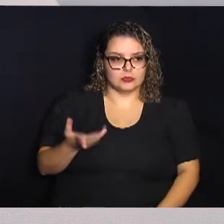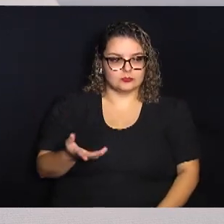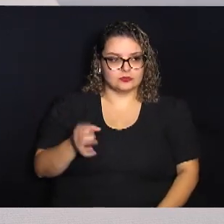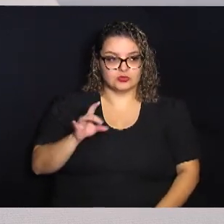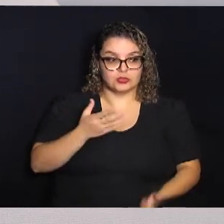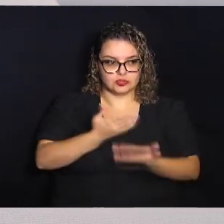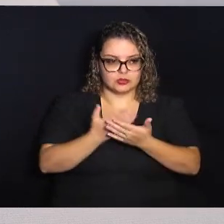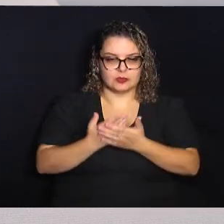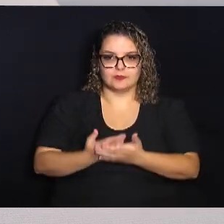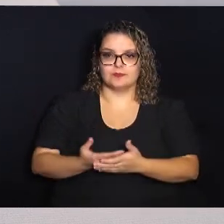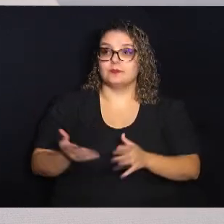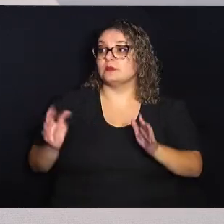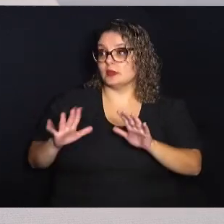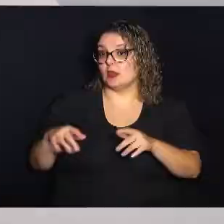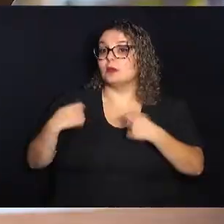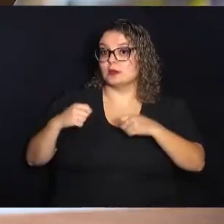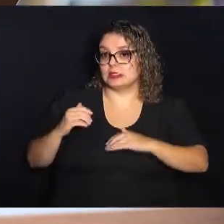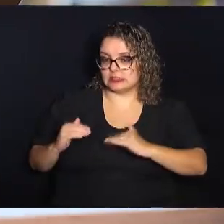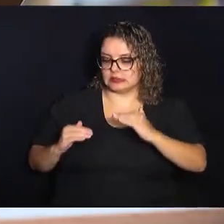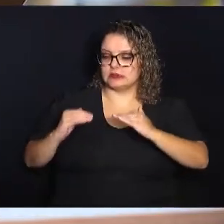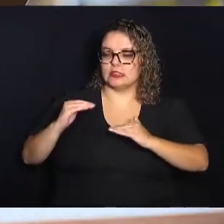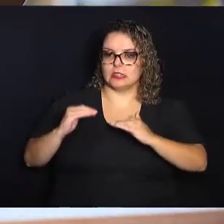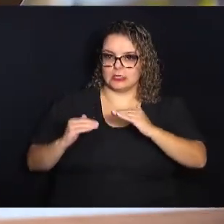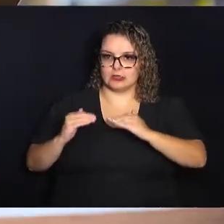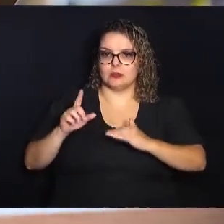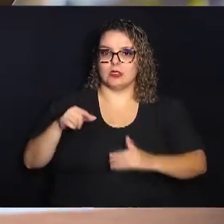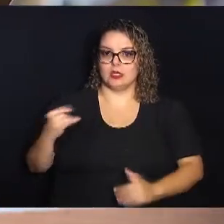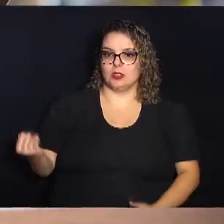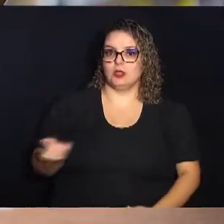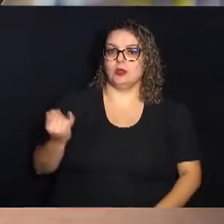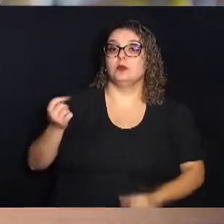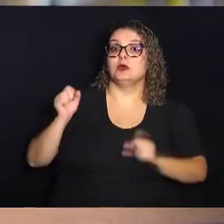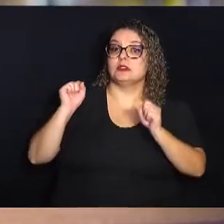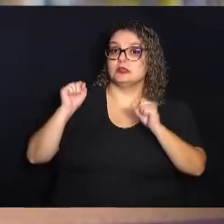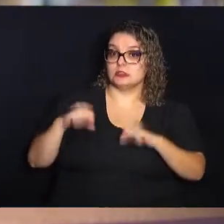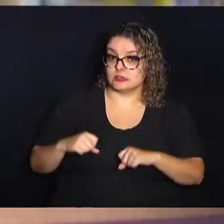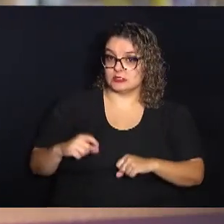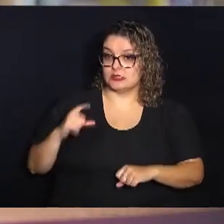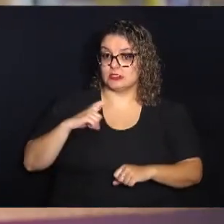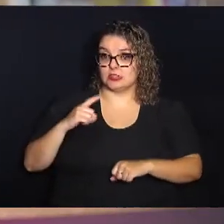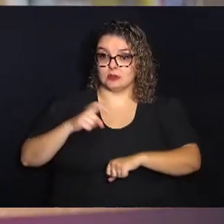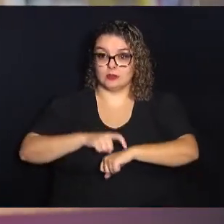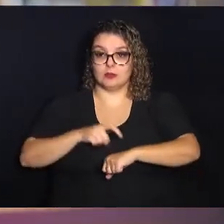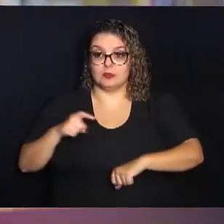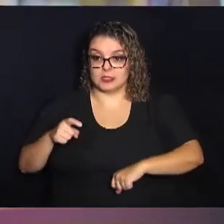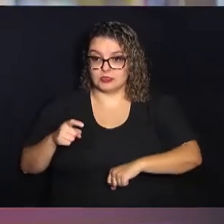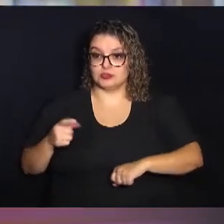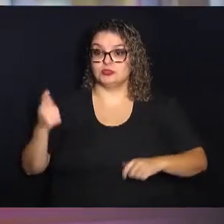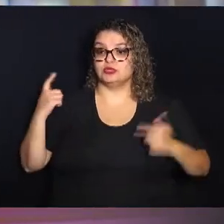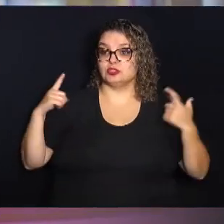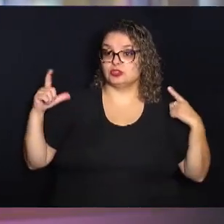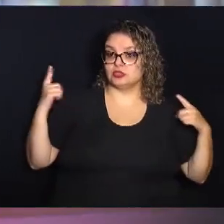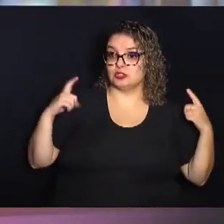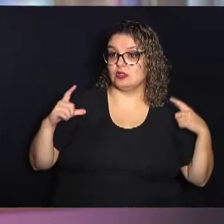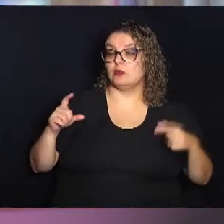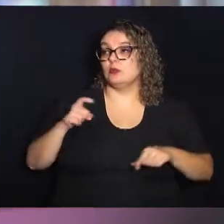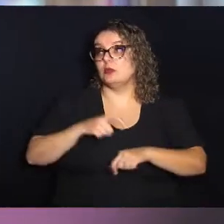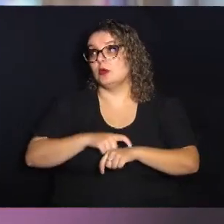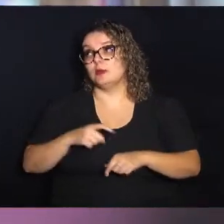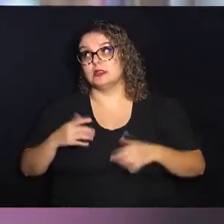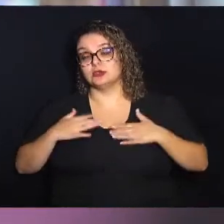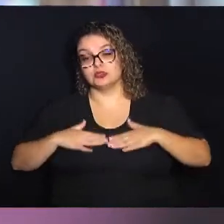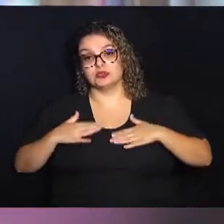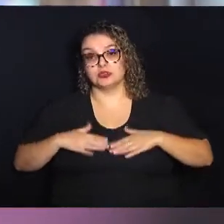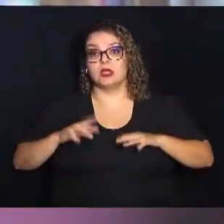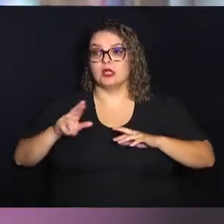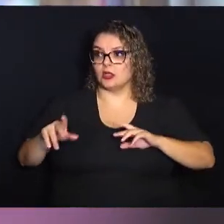que só estudar? Não, precisa ter equilíbrio. Então, é importante sim ter momentos de lazer, momentos de descanso